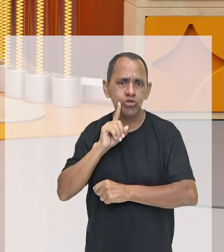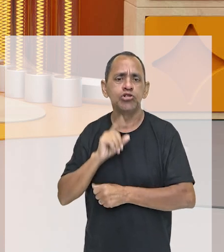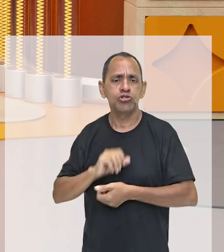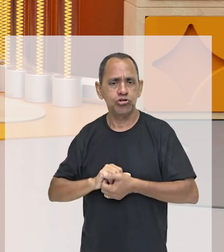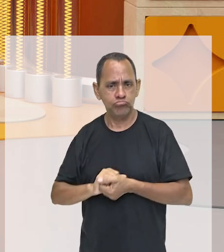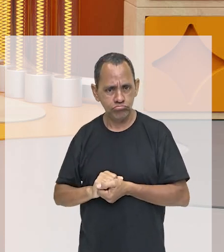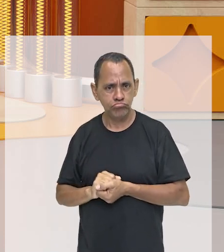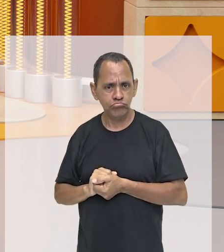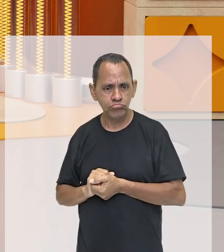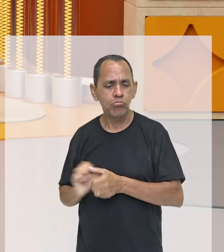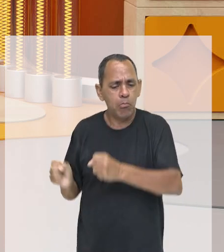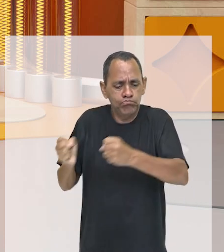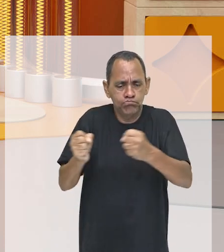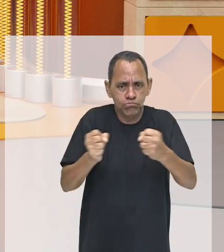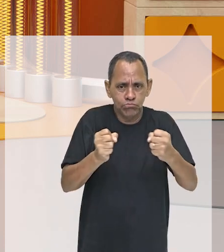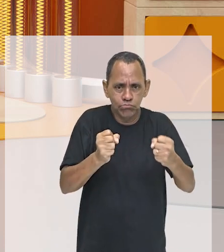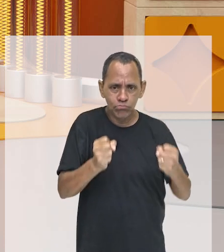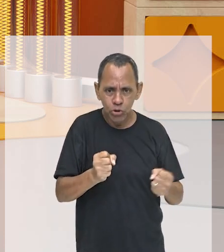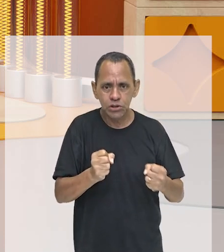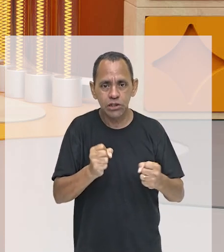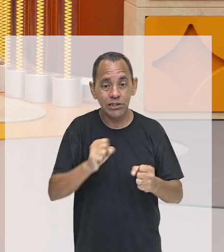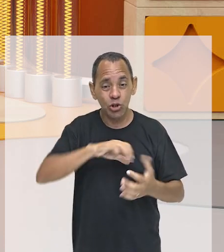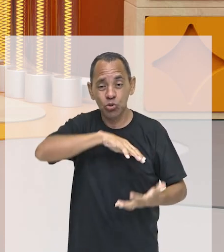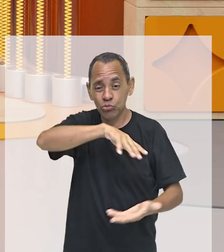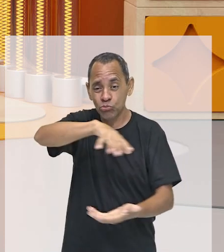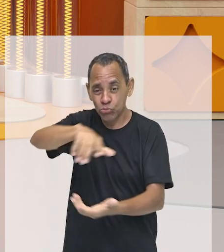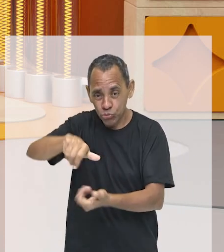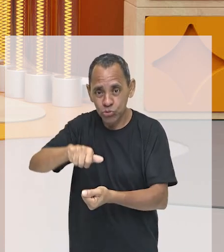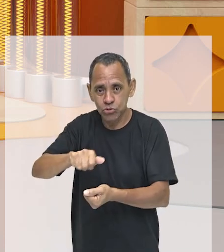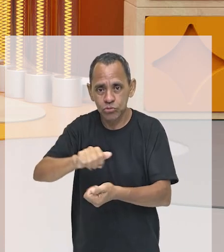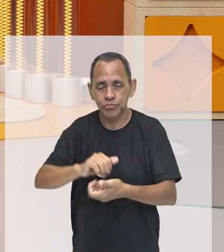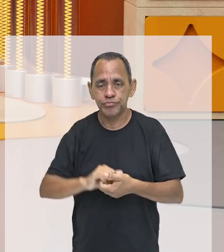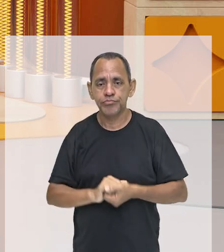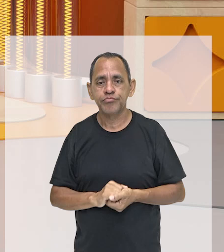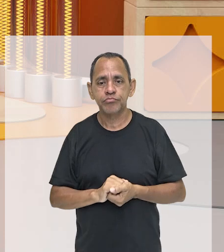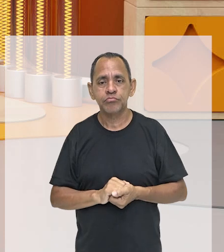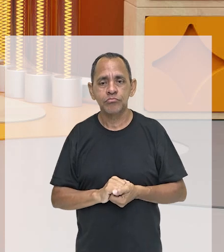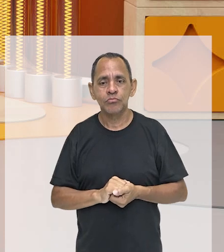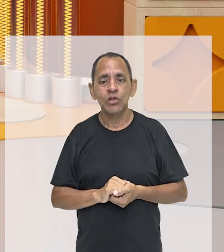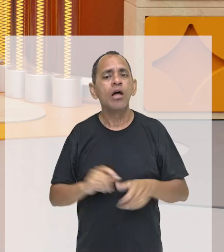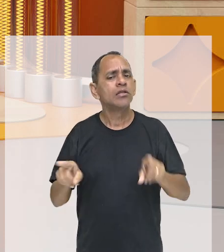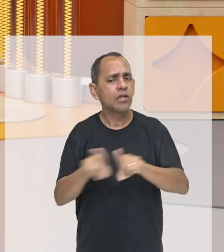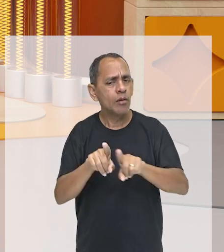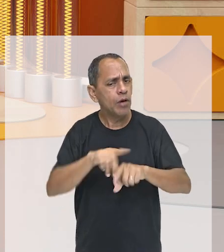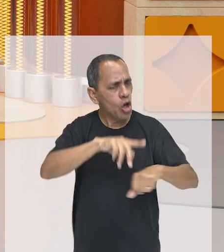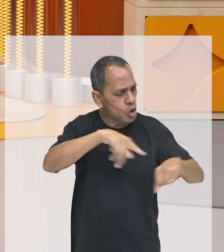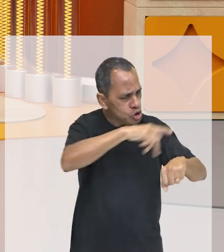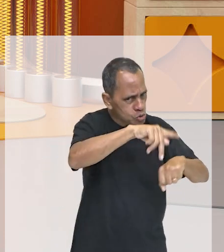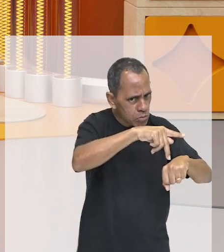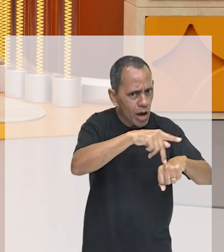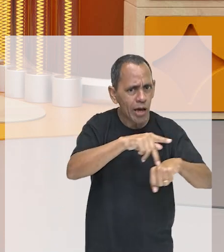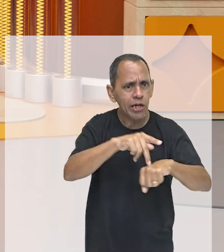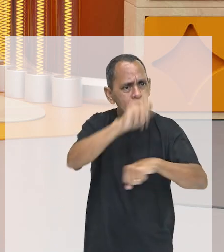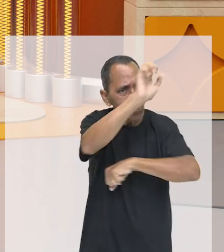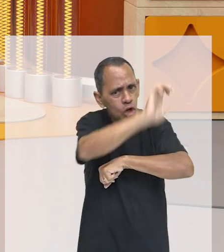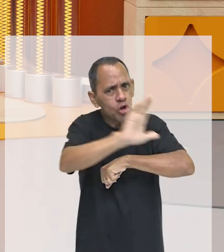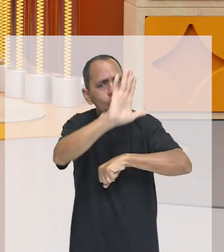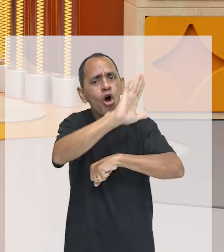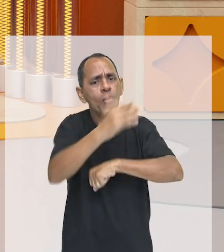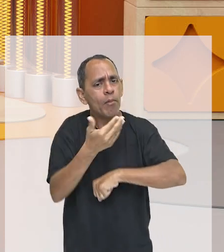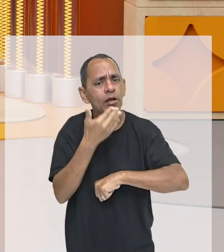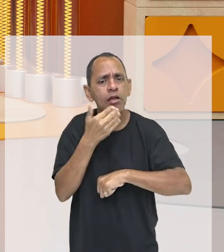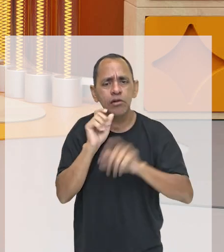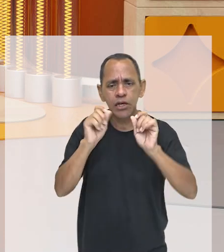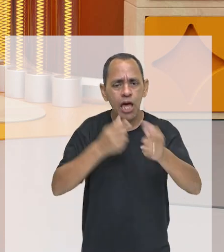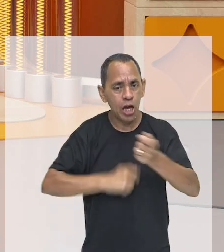mundial, então os países europeus têm essa necessidade também melhorar cada vez mais sua economia, melhorar